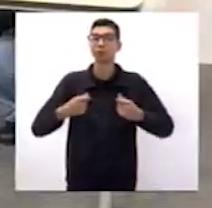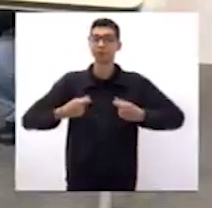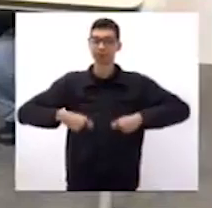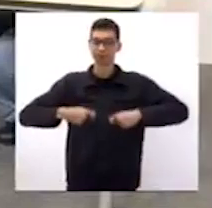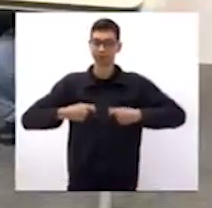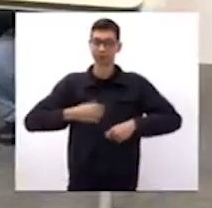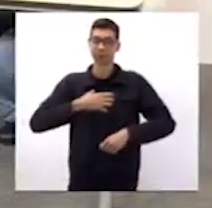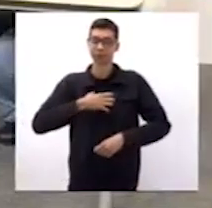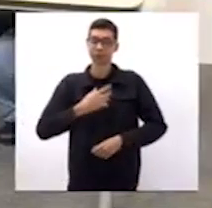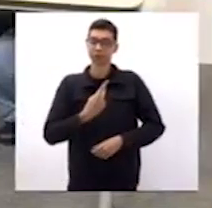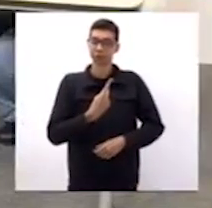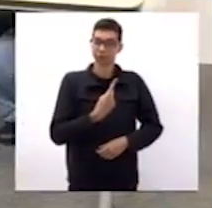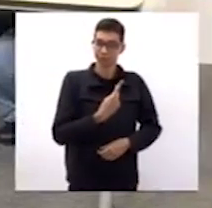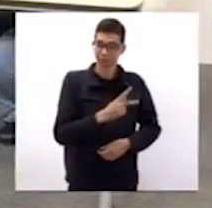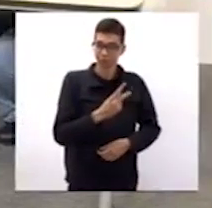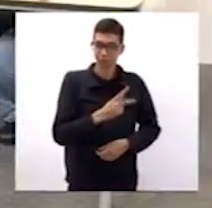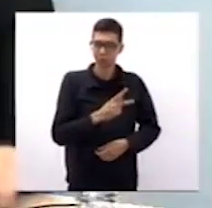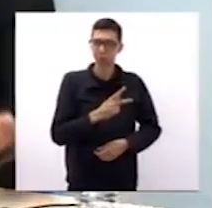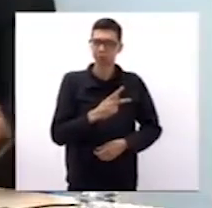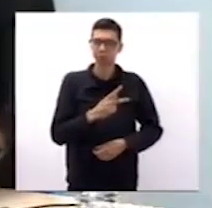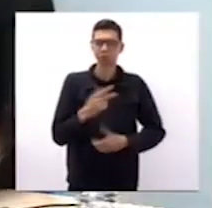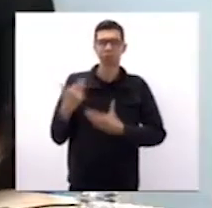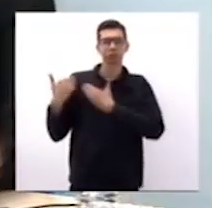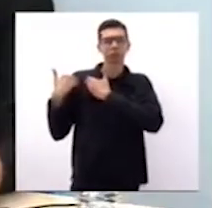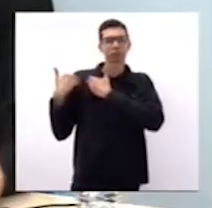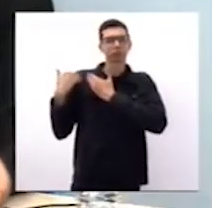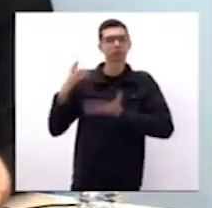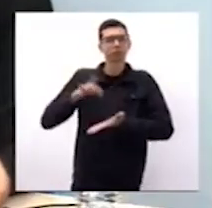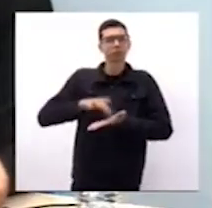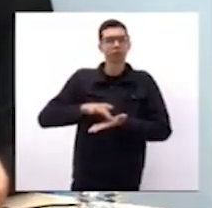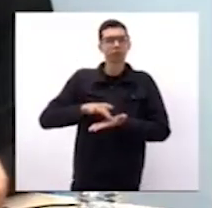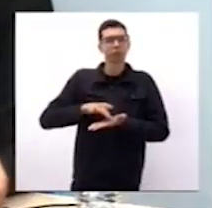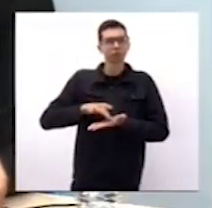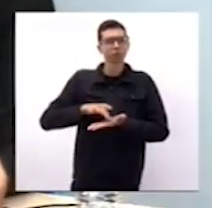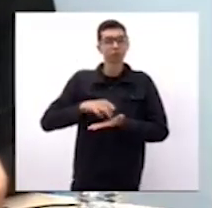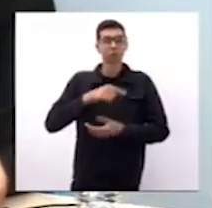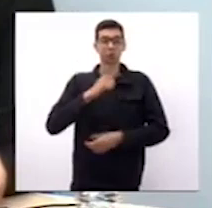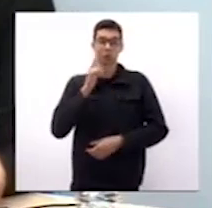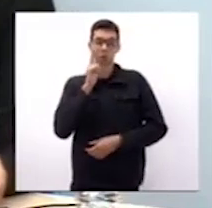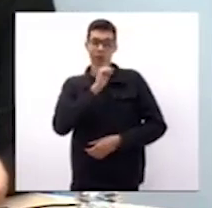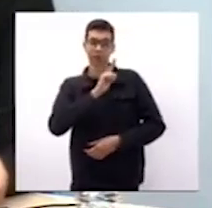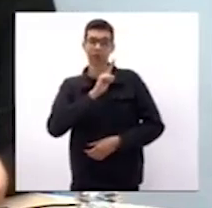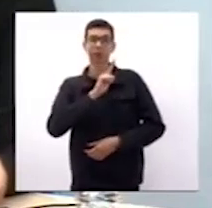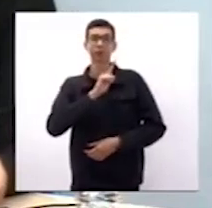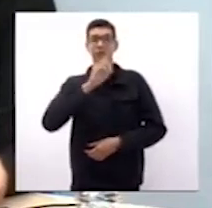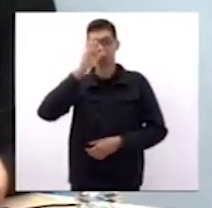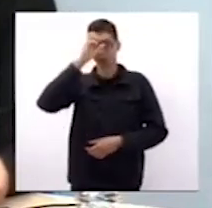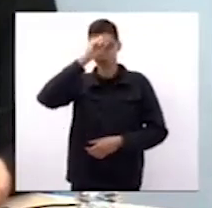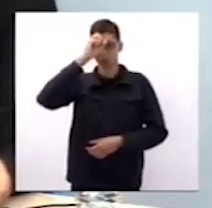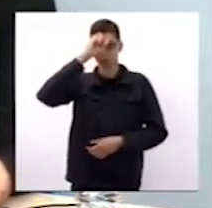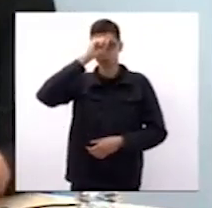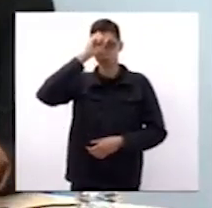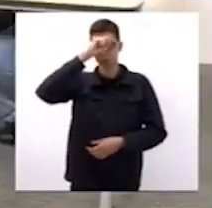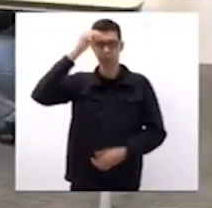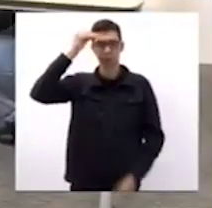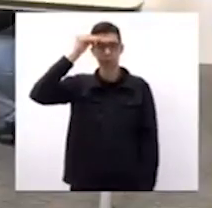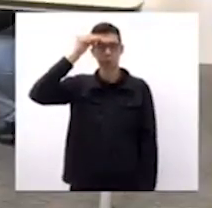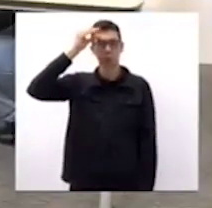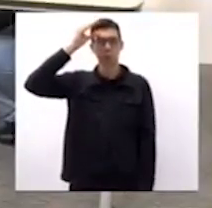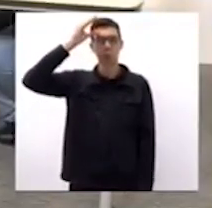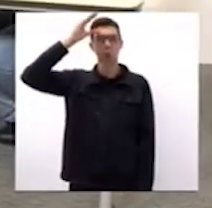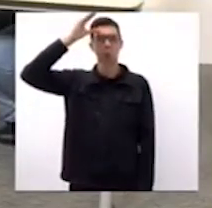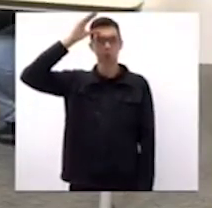postura protagonista para que ele consiga fazer com que o seu aprendizado se efetive. Não é isso, professora?